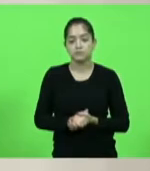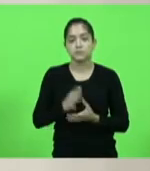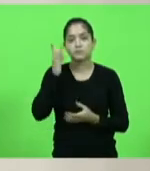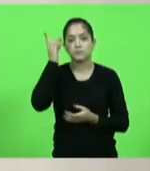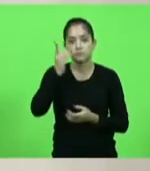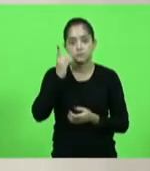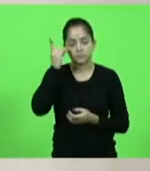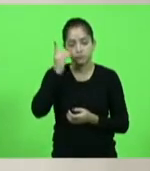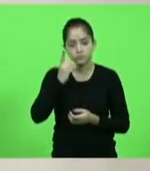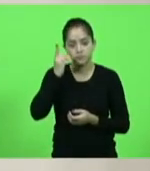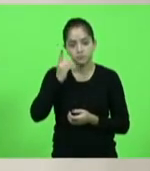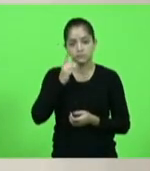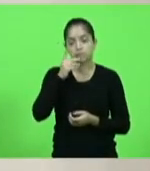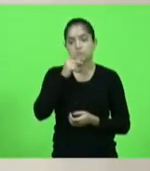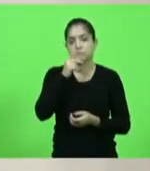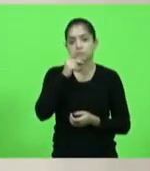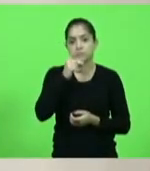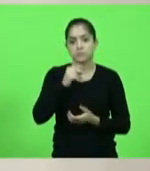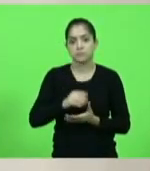Deputado Kennedy Nunes.